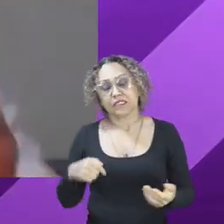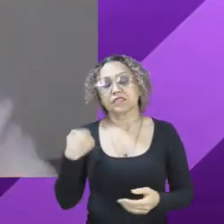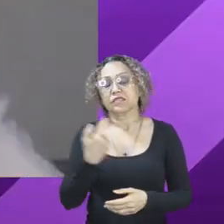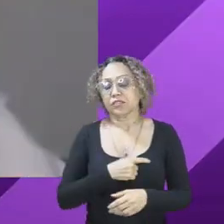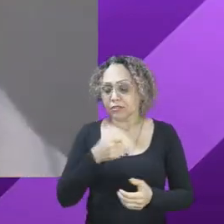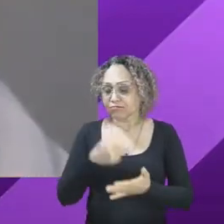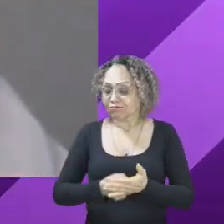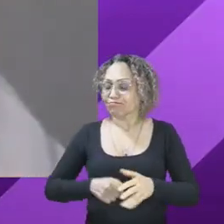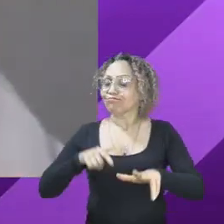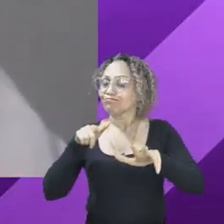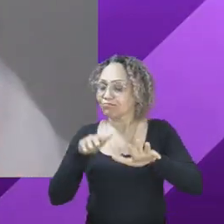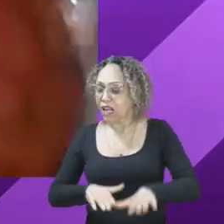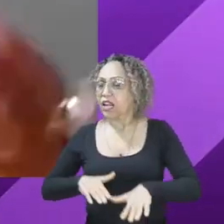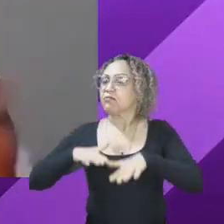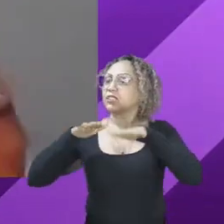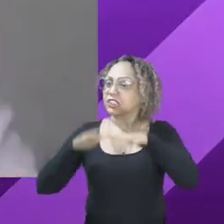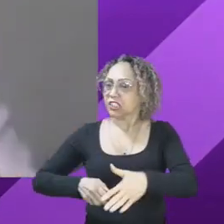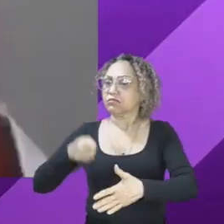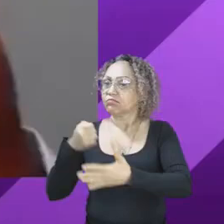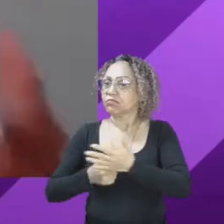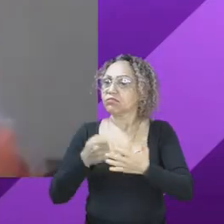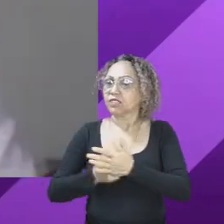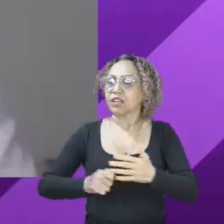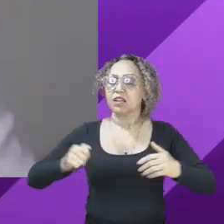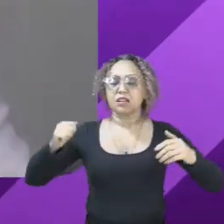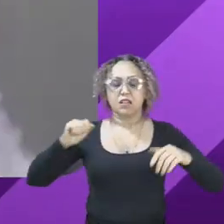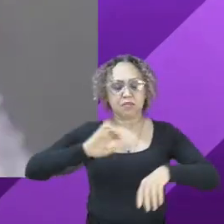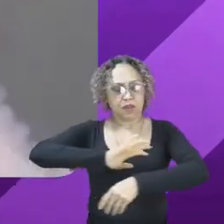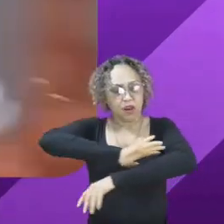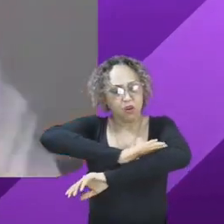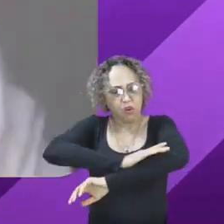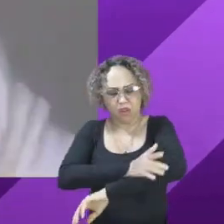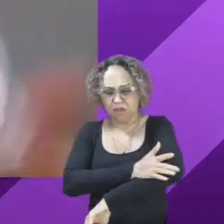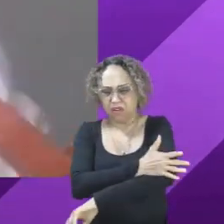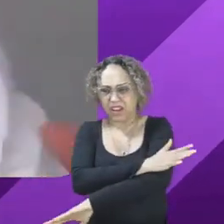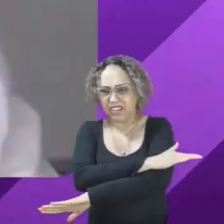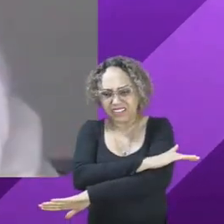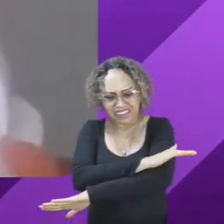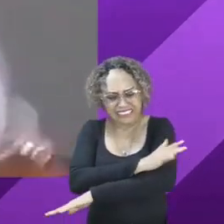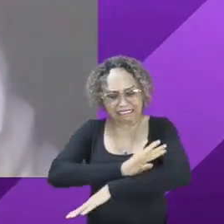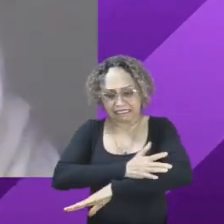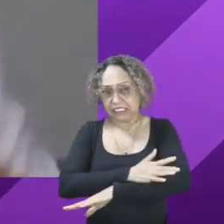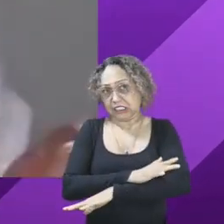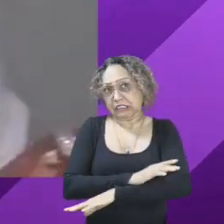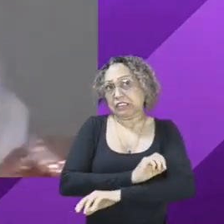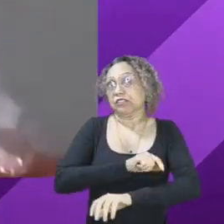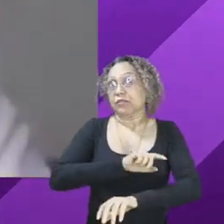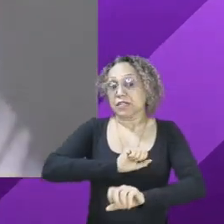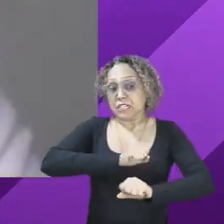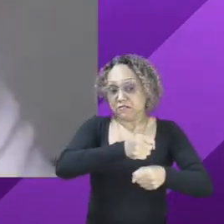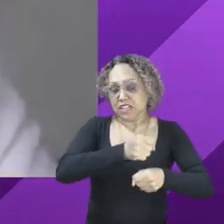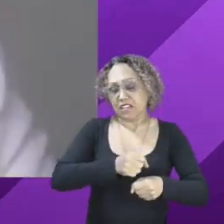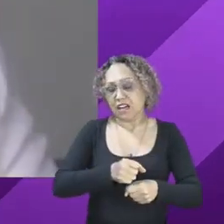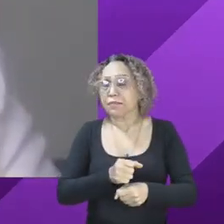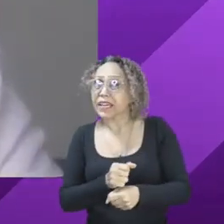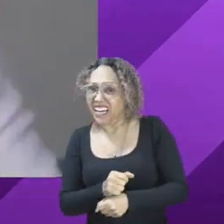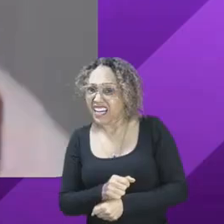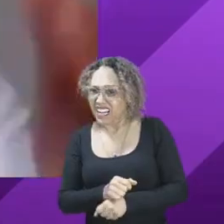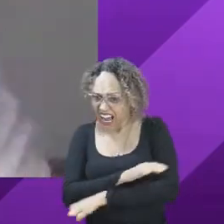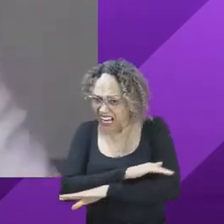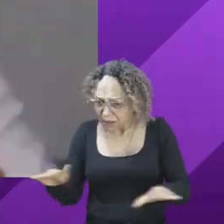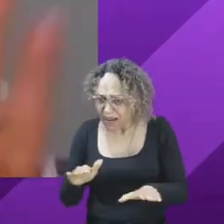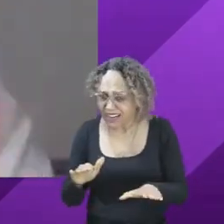Marchamos pelo fim do racismo, pelo enfrentamento ao racismo, à medida que o racismo não vai acabar, né? Isso aí já a